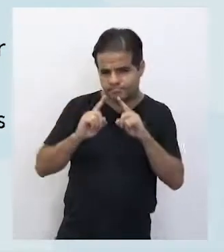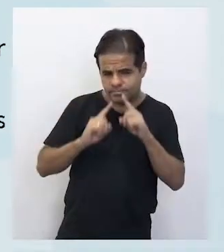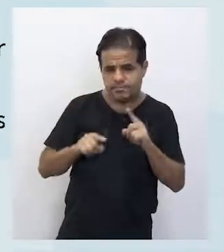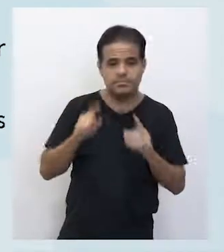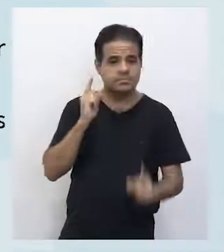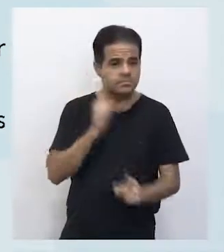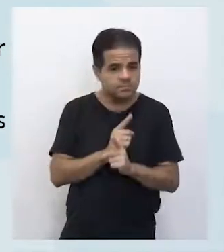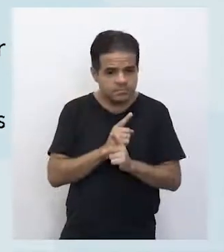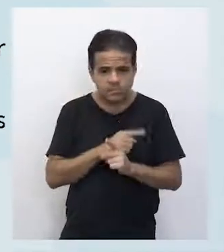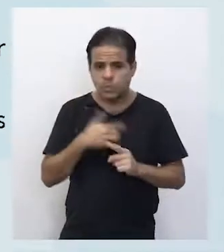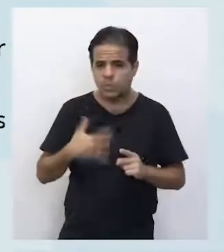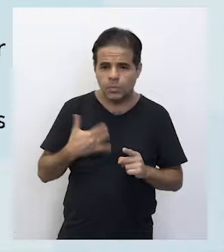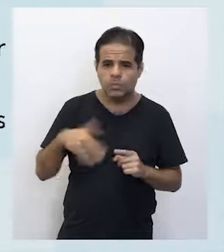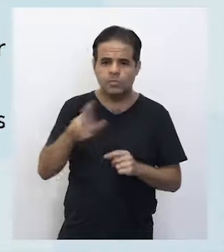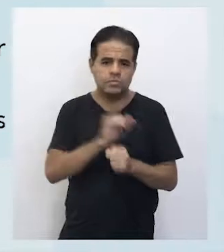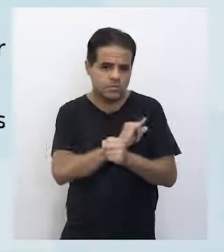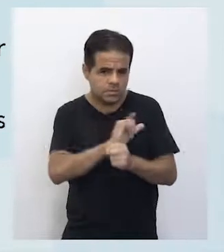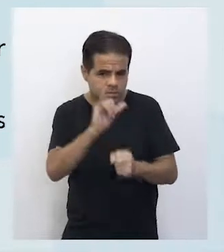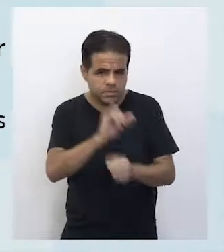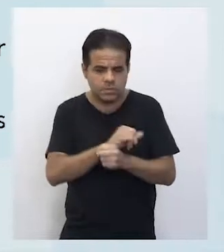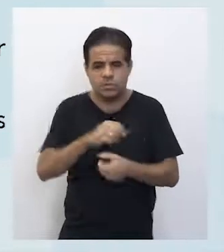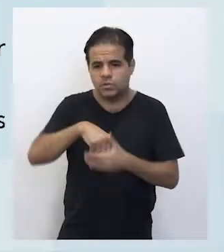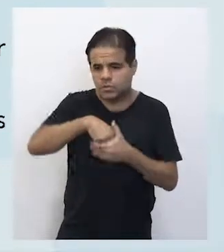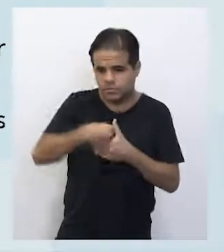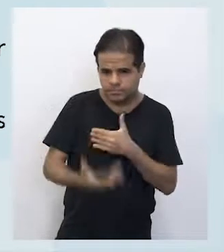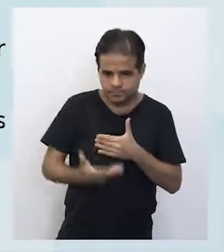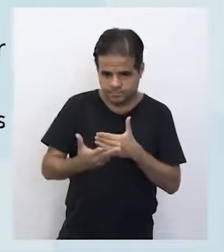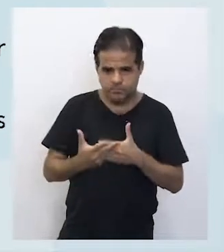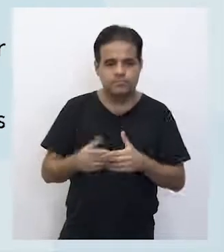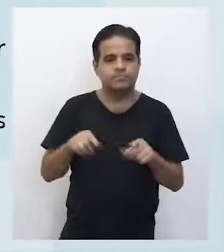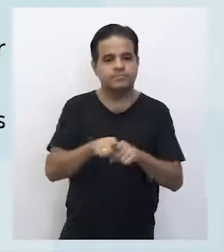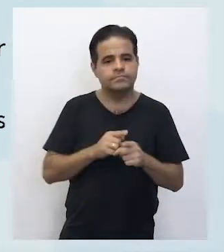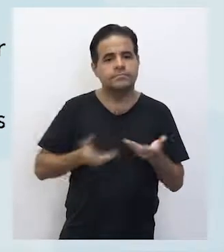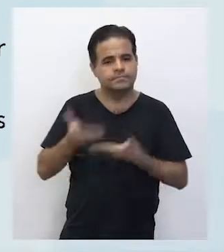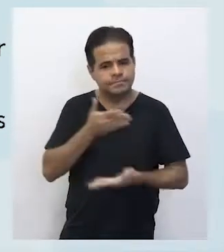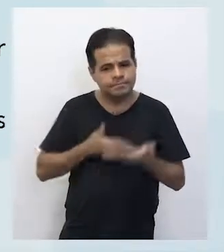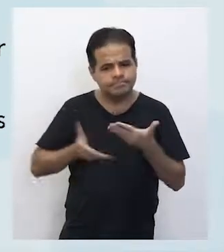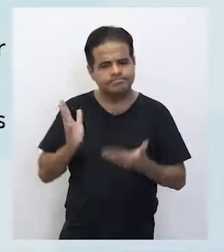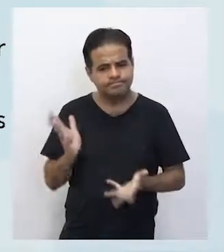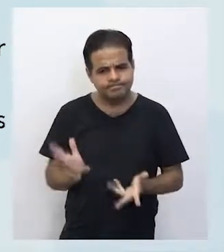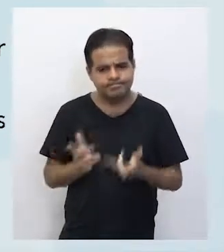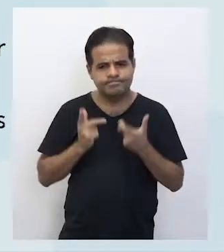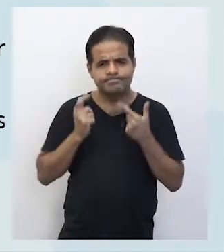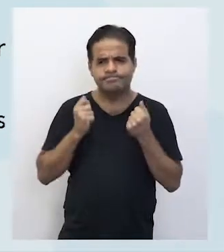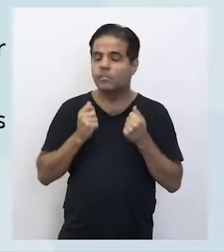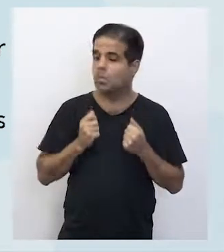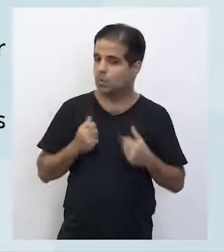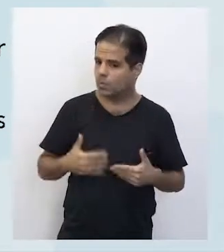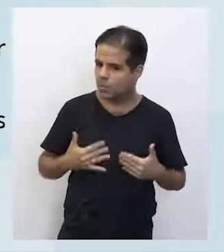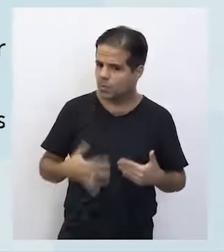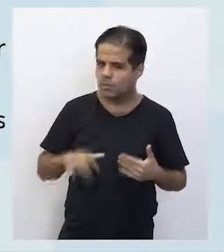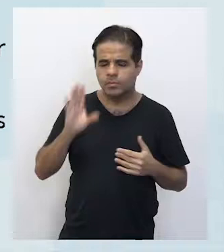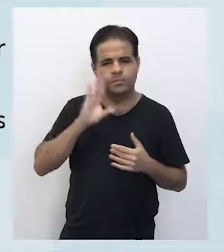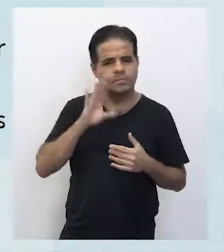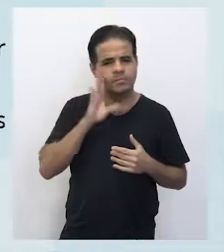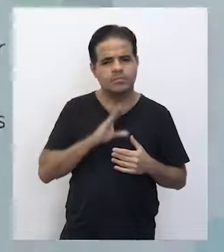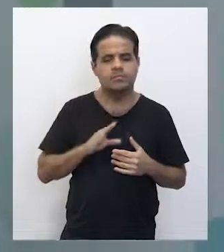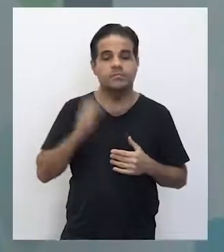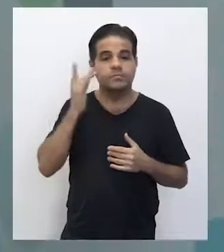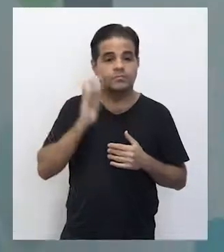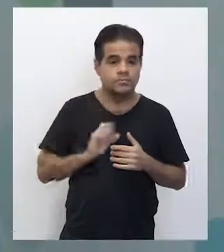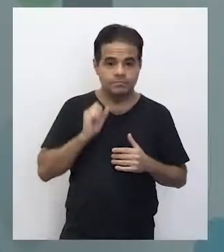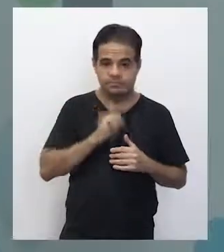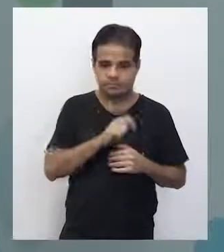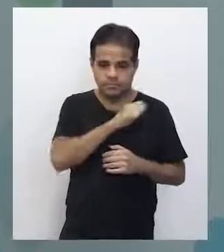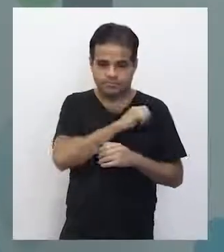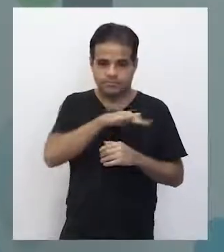e identificar o uso de estratégias argumentativas coerentes em relação à persuasão. Olha, que legal. Eu não sei se os